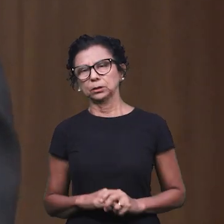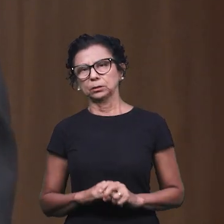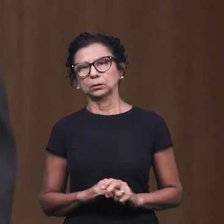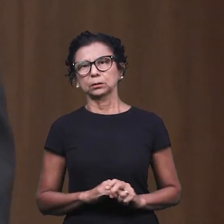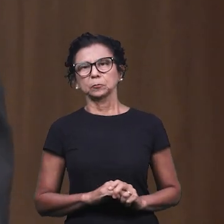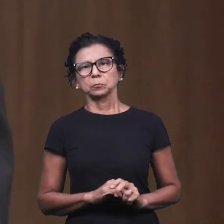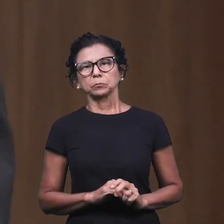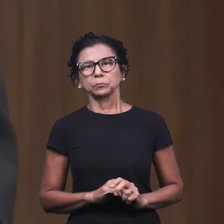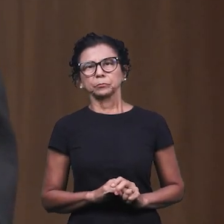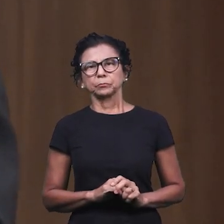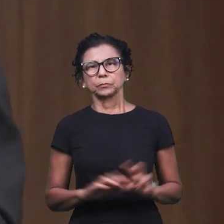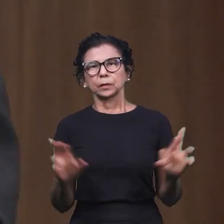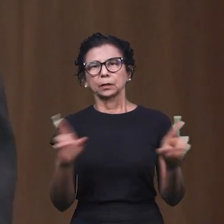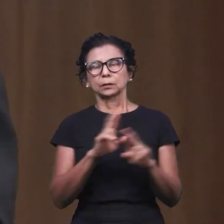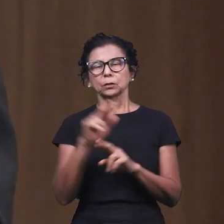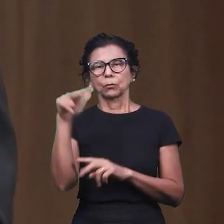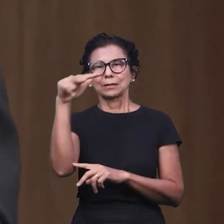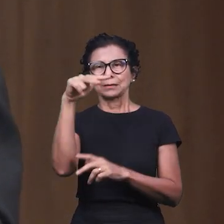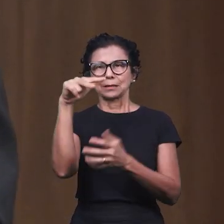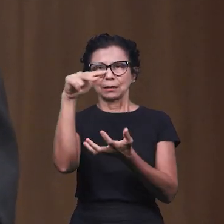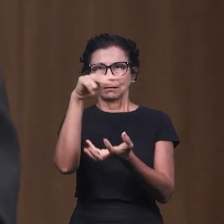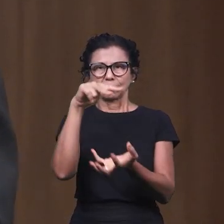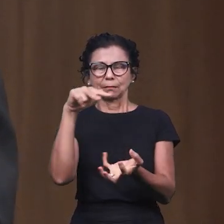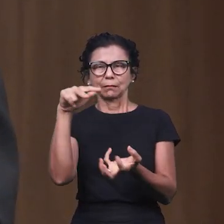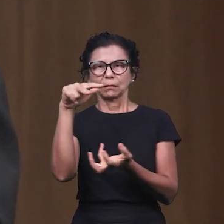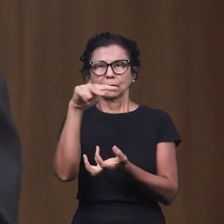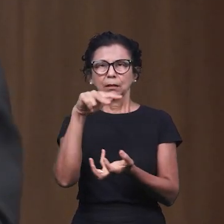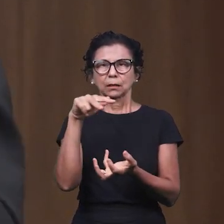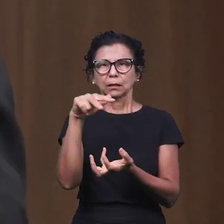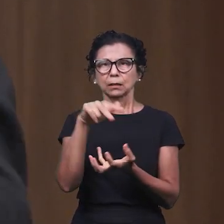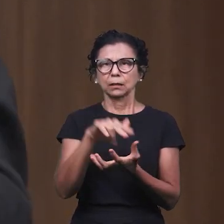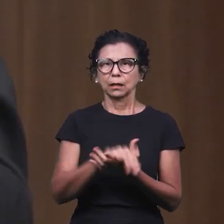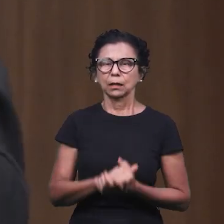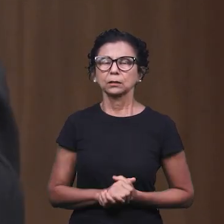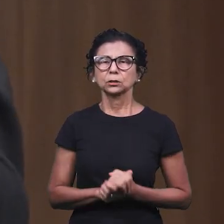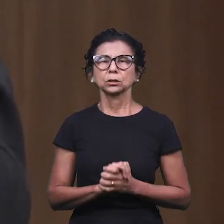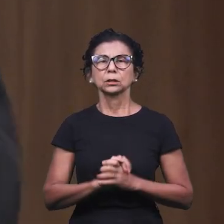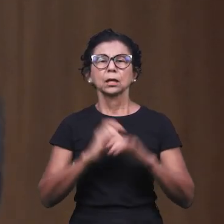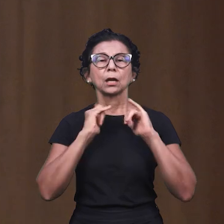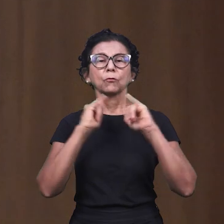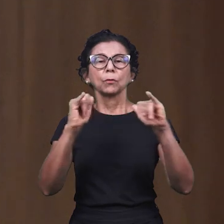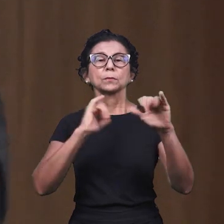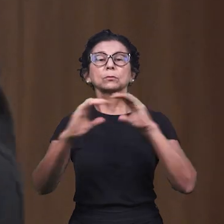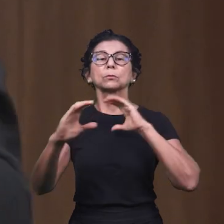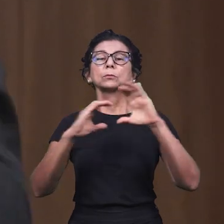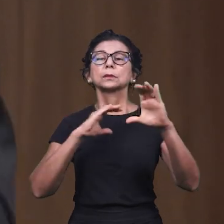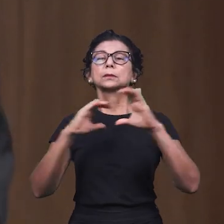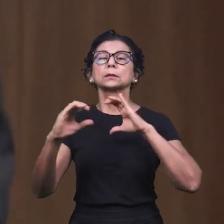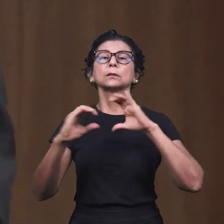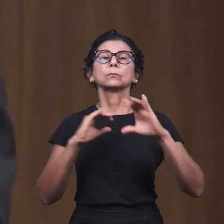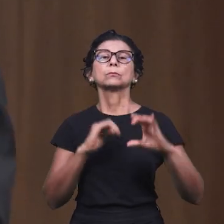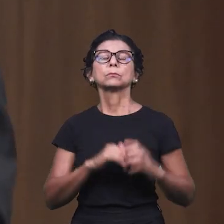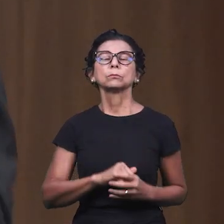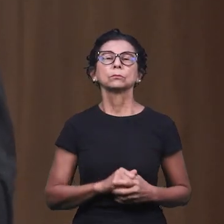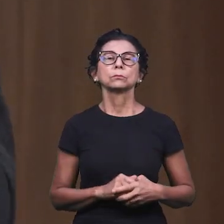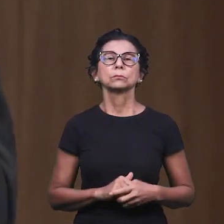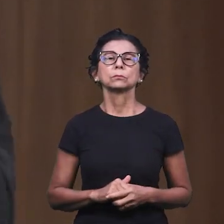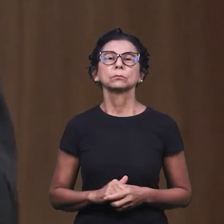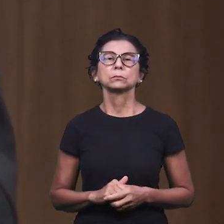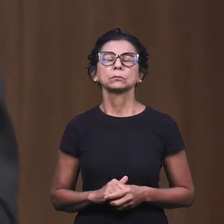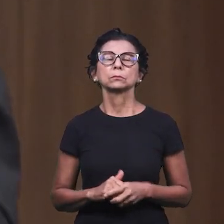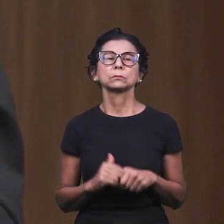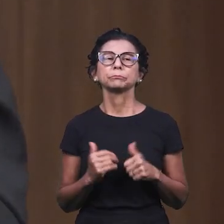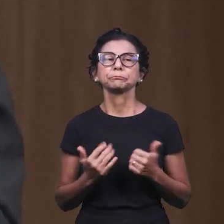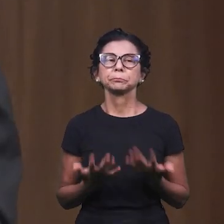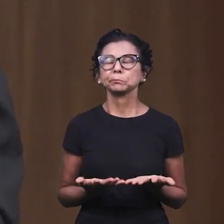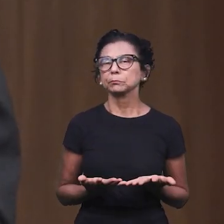depois eu mudei para Linhares, né? E você, às vezes, muda de uma região para outra, né? Então, quando a gente não tinha